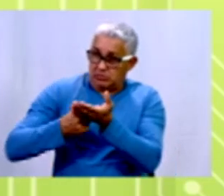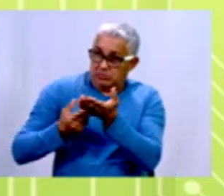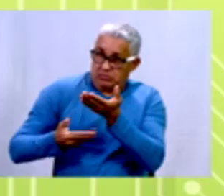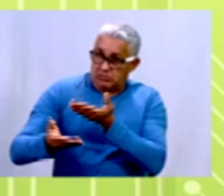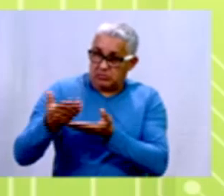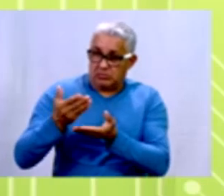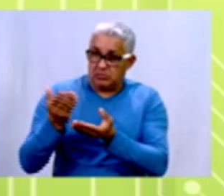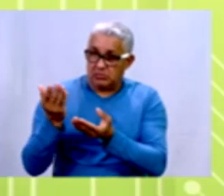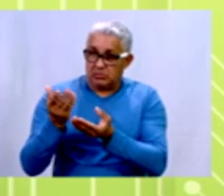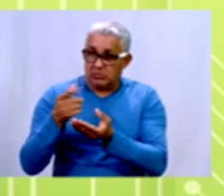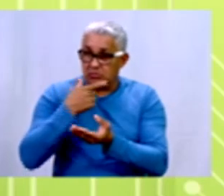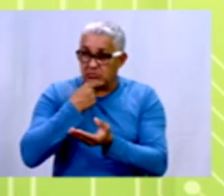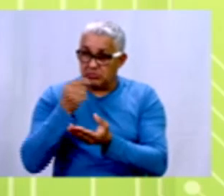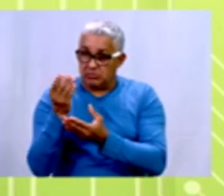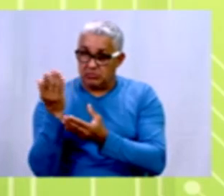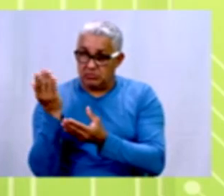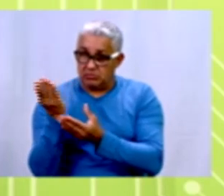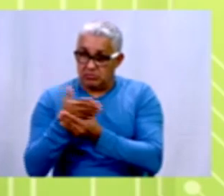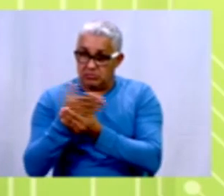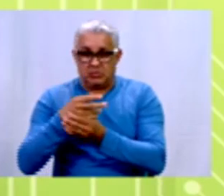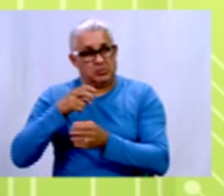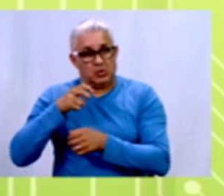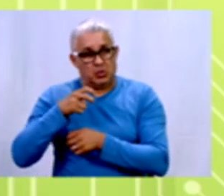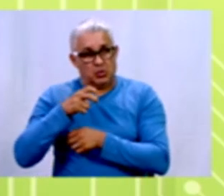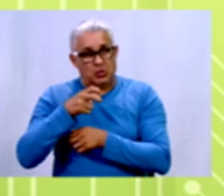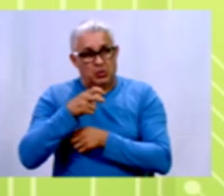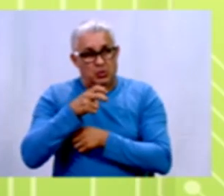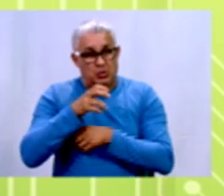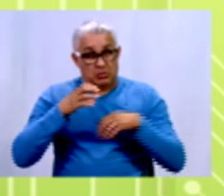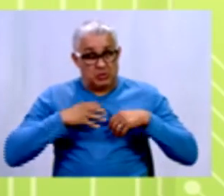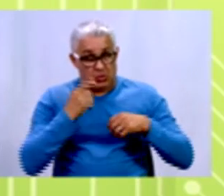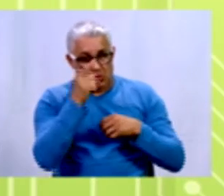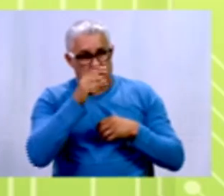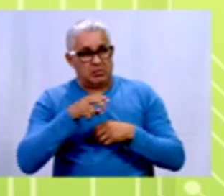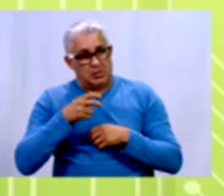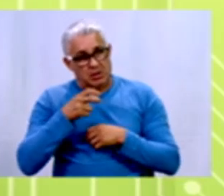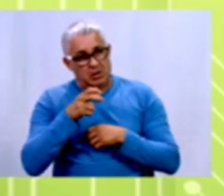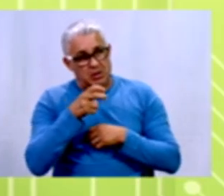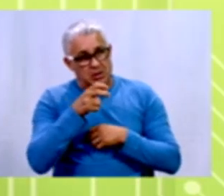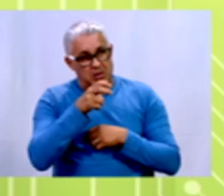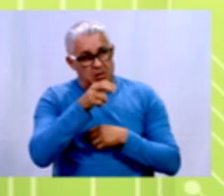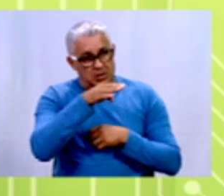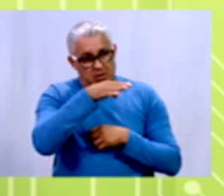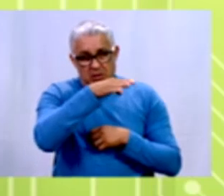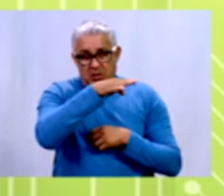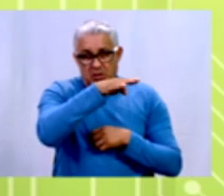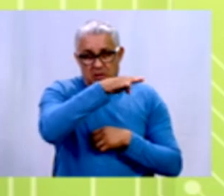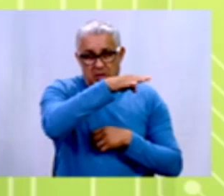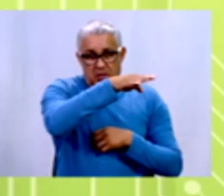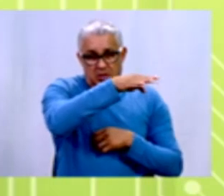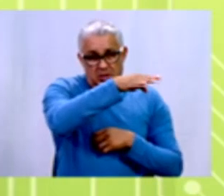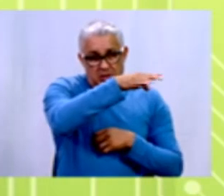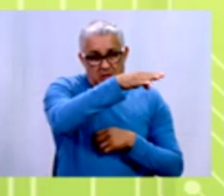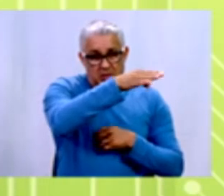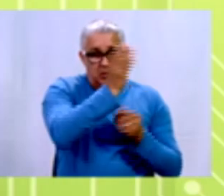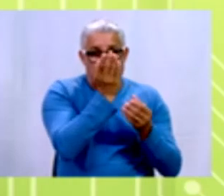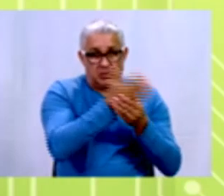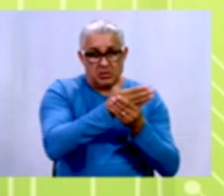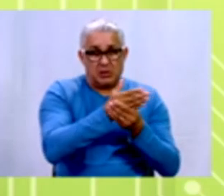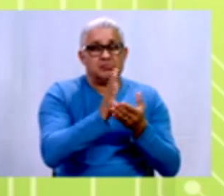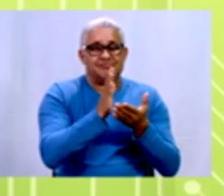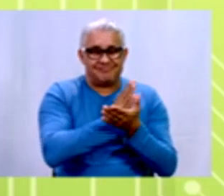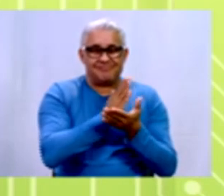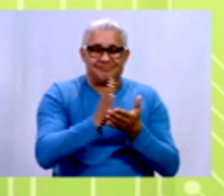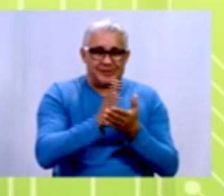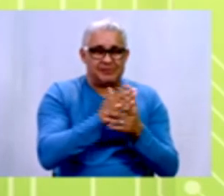o taxista então sai para fazer a entrega em outra cidade. Acontece que o taxista passa por alguns problemas